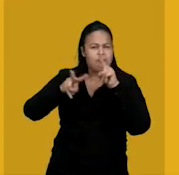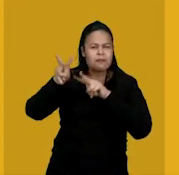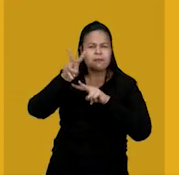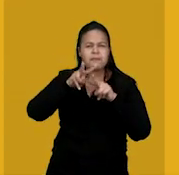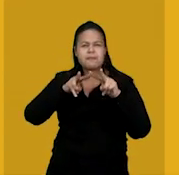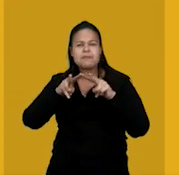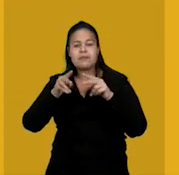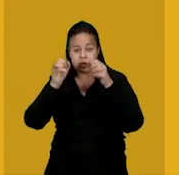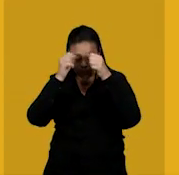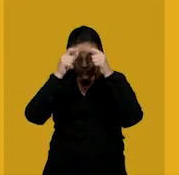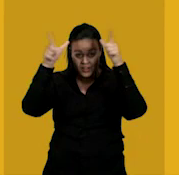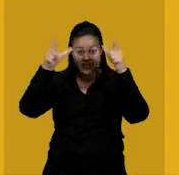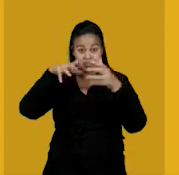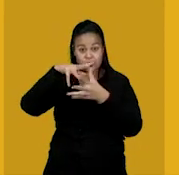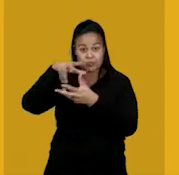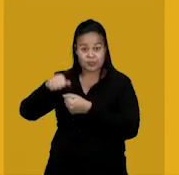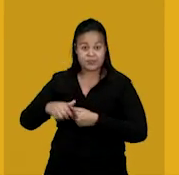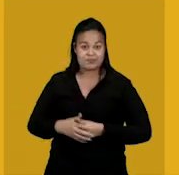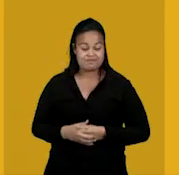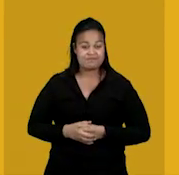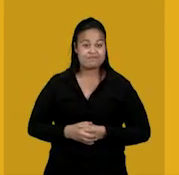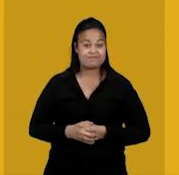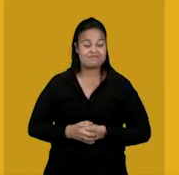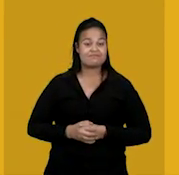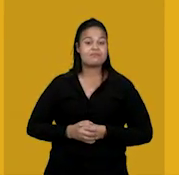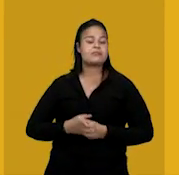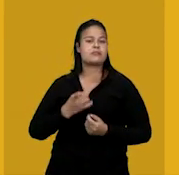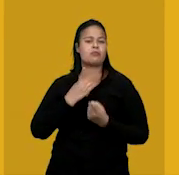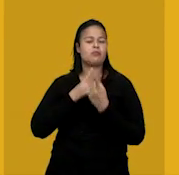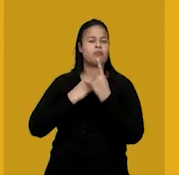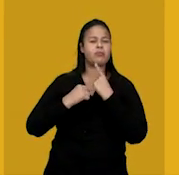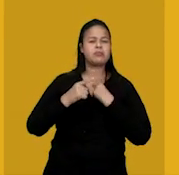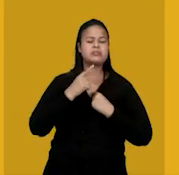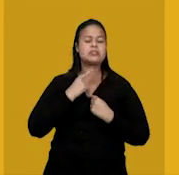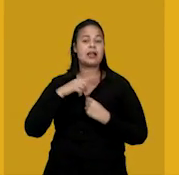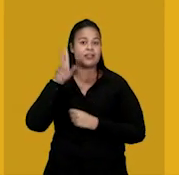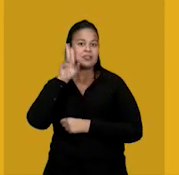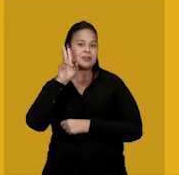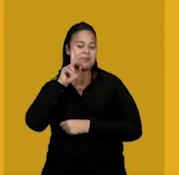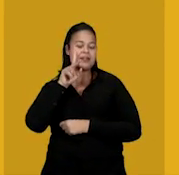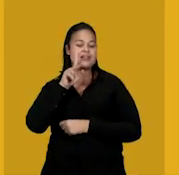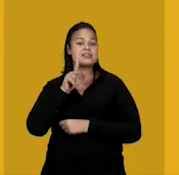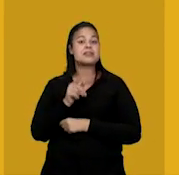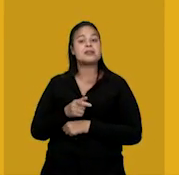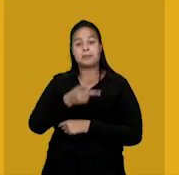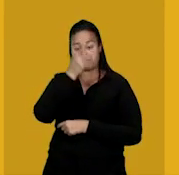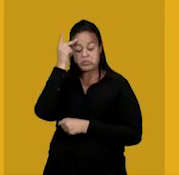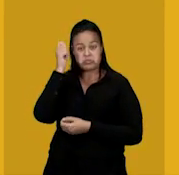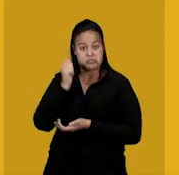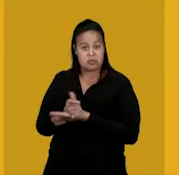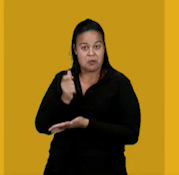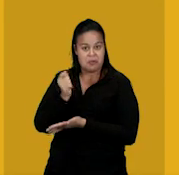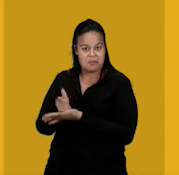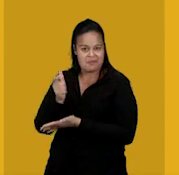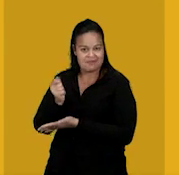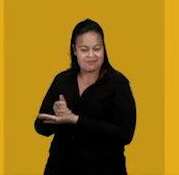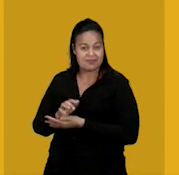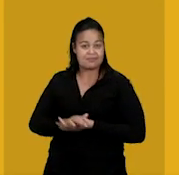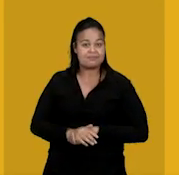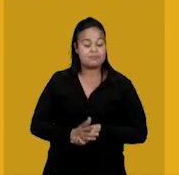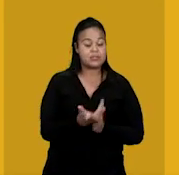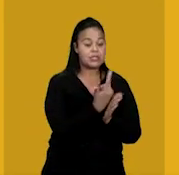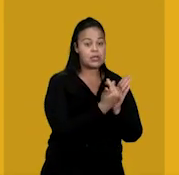adquirir determinado produto ou serviço, adotar determinado comportamento ou comprometer-se com uma ideia ou